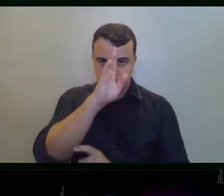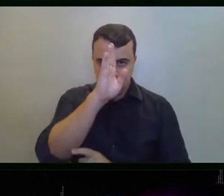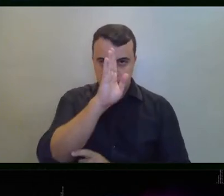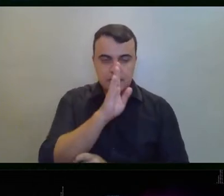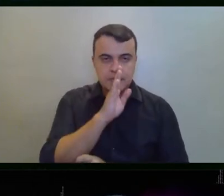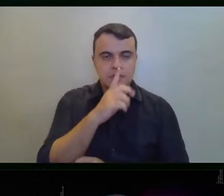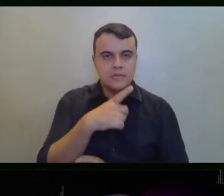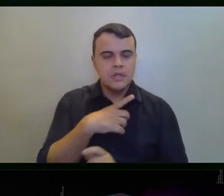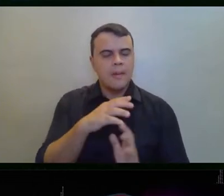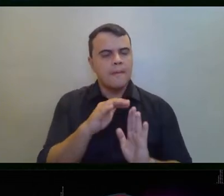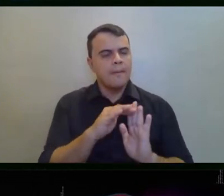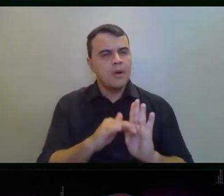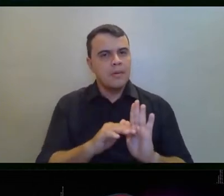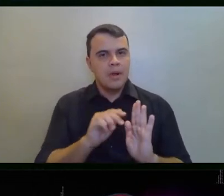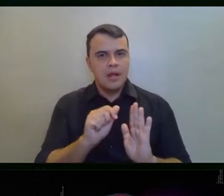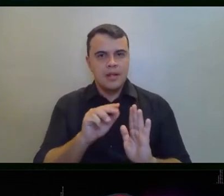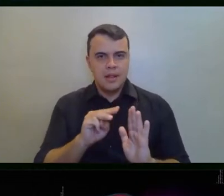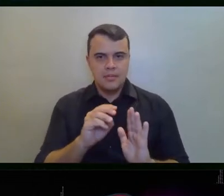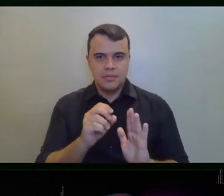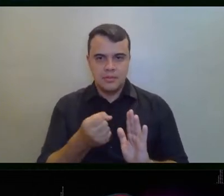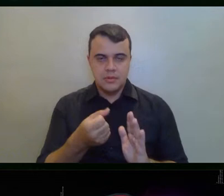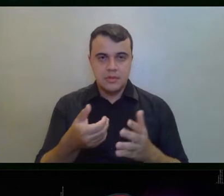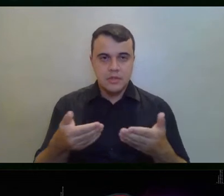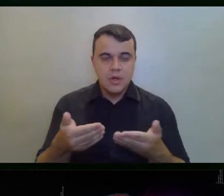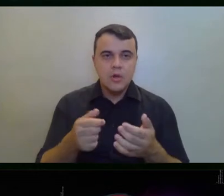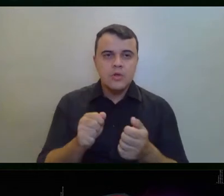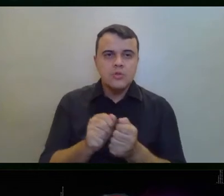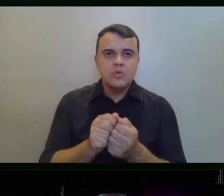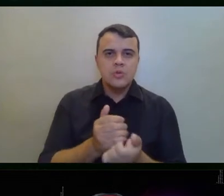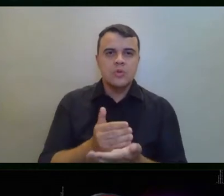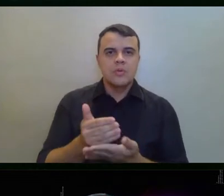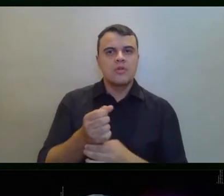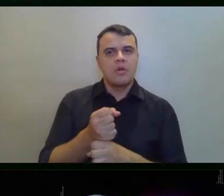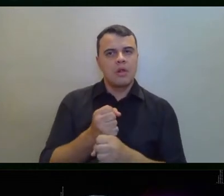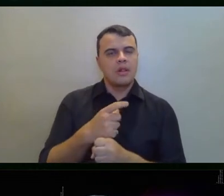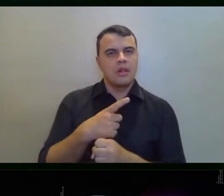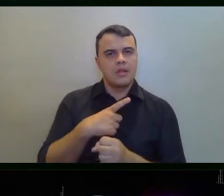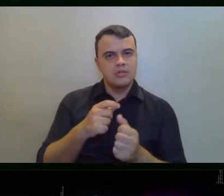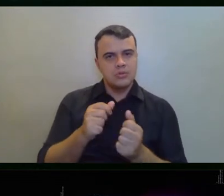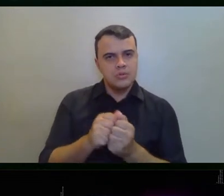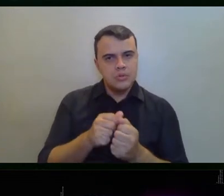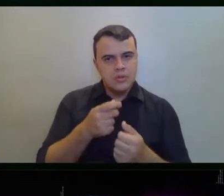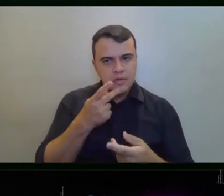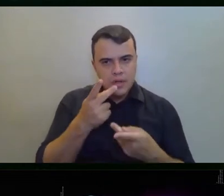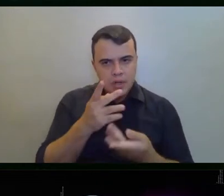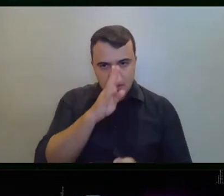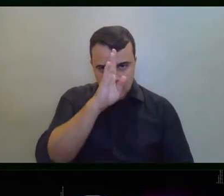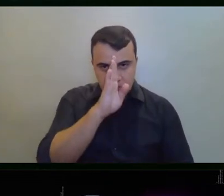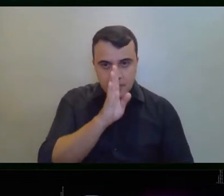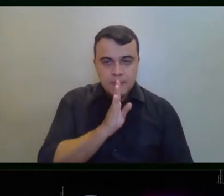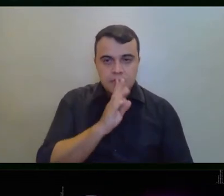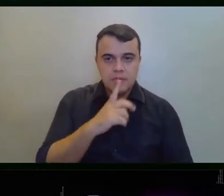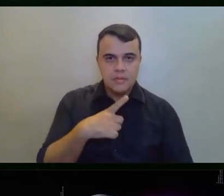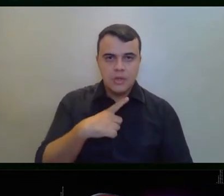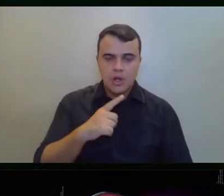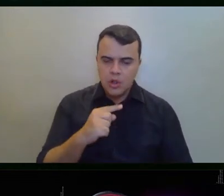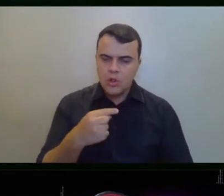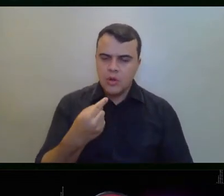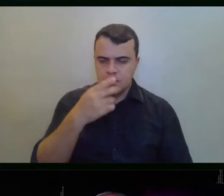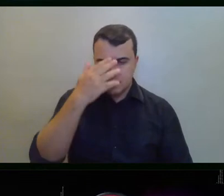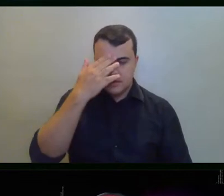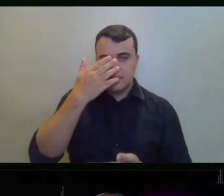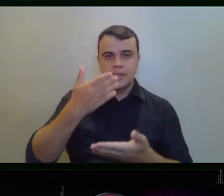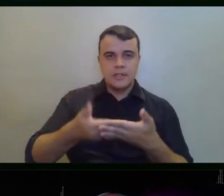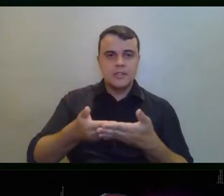ter um programa da WS começo do ano com conteúdos gratuitos porque nós acreditamos